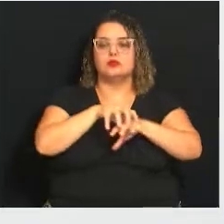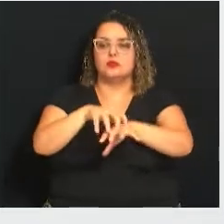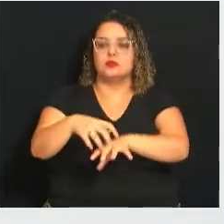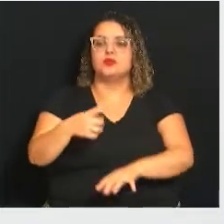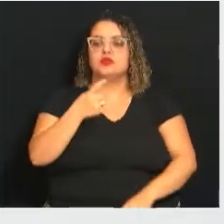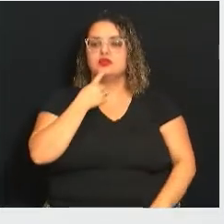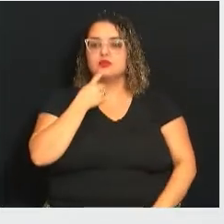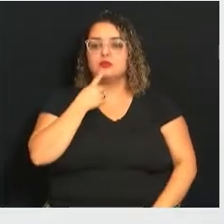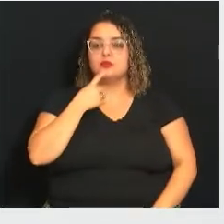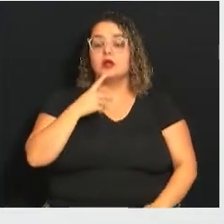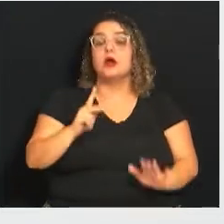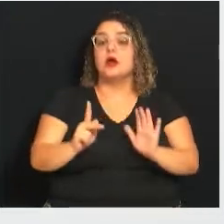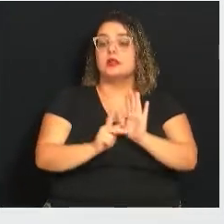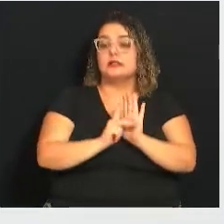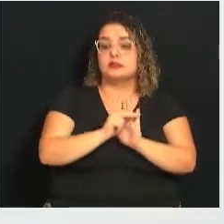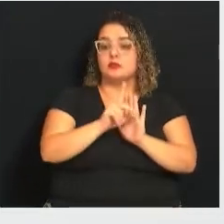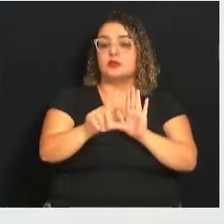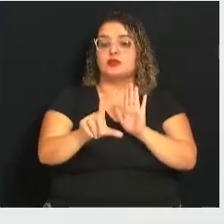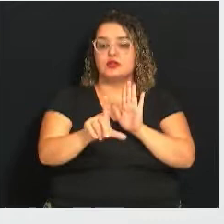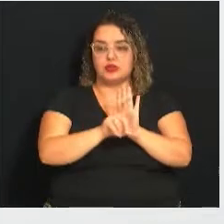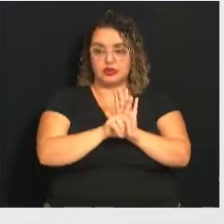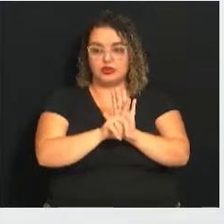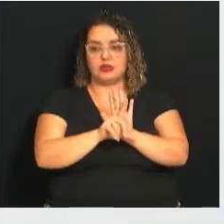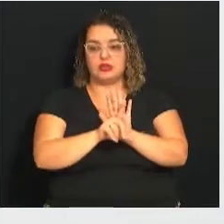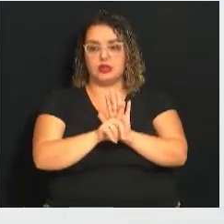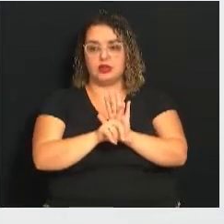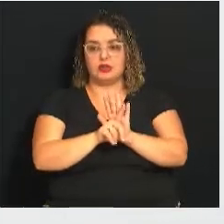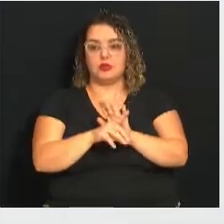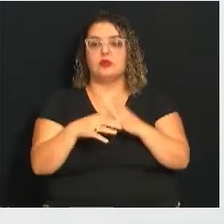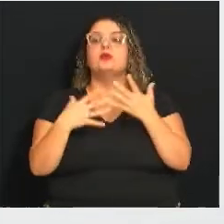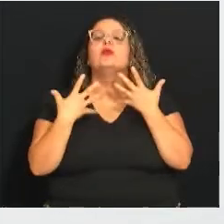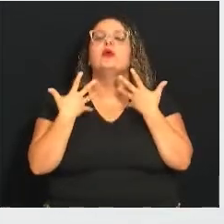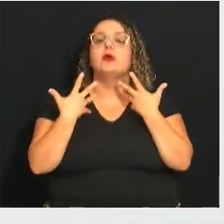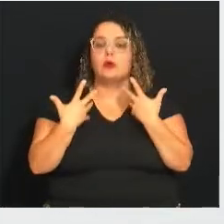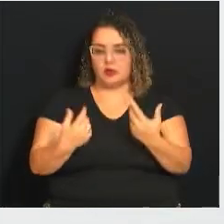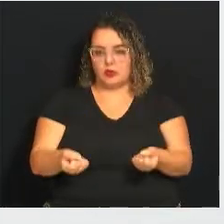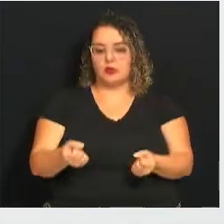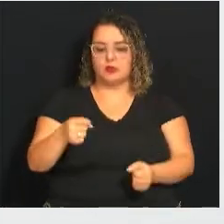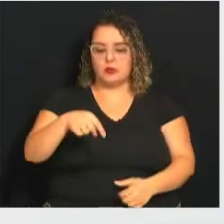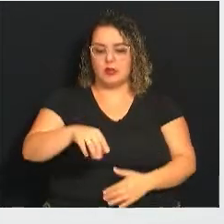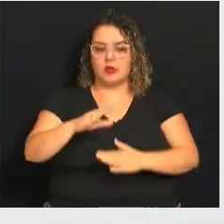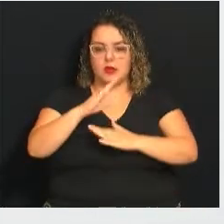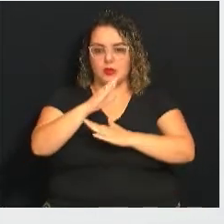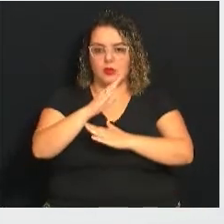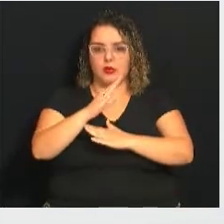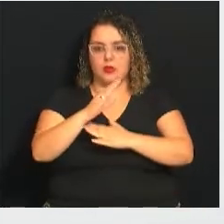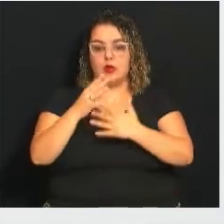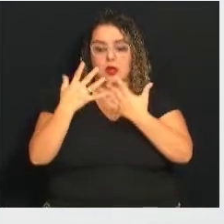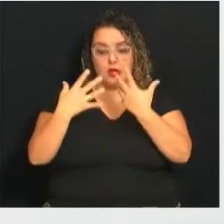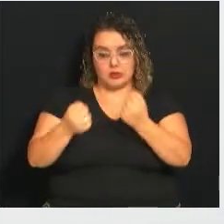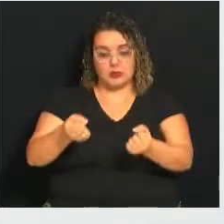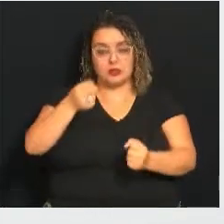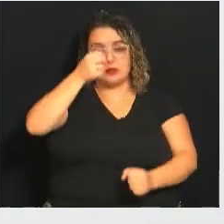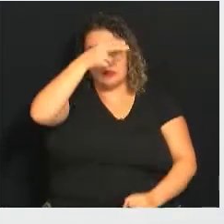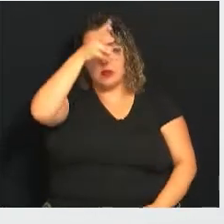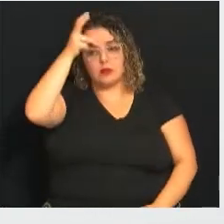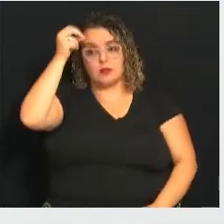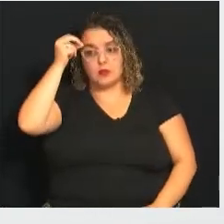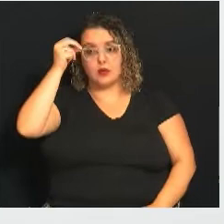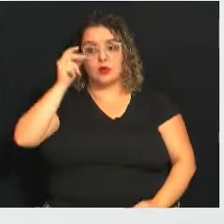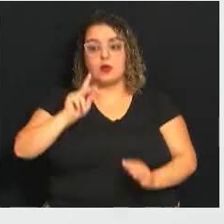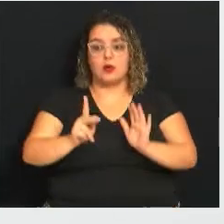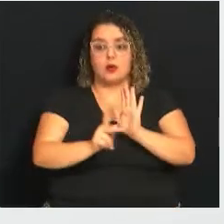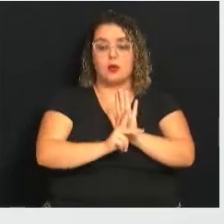esse projeto de lei que foi aprovado aqui na Câmara e sancionado pelo prefeito um projeto